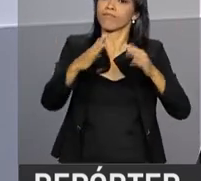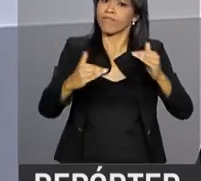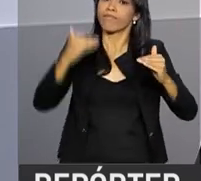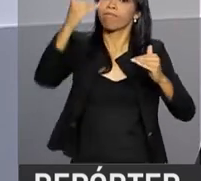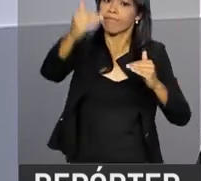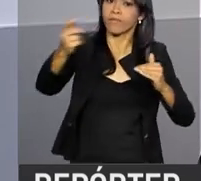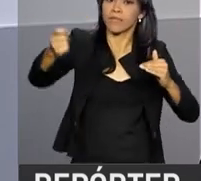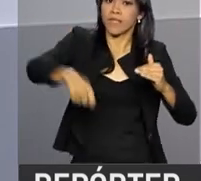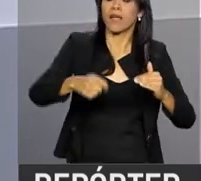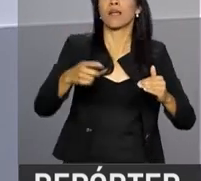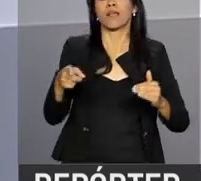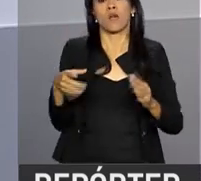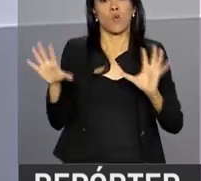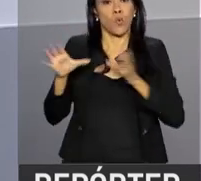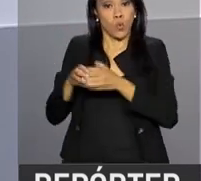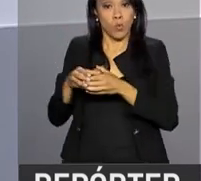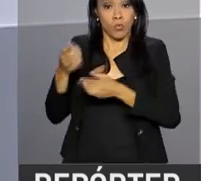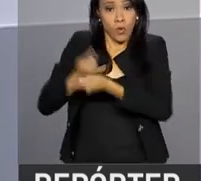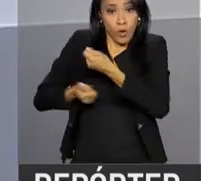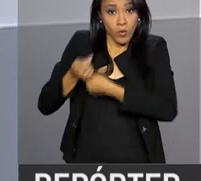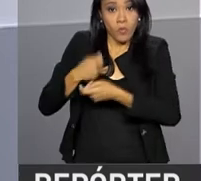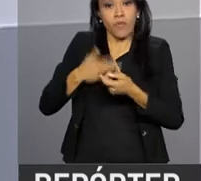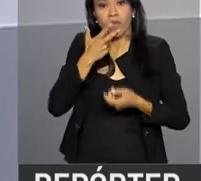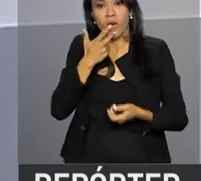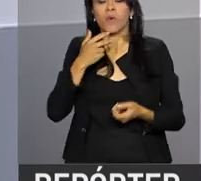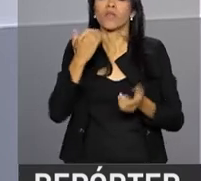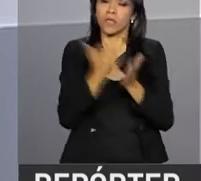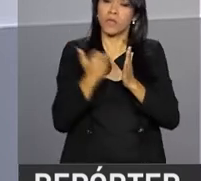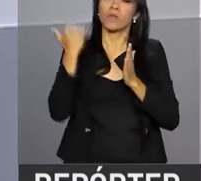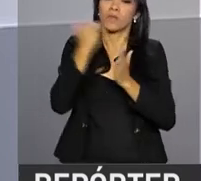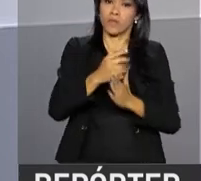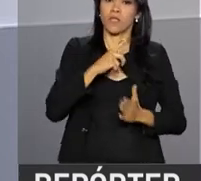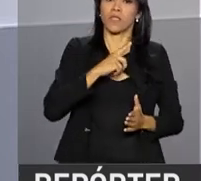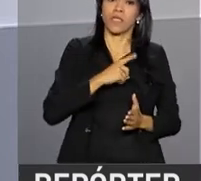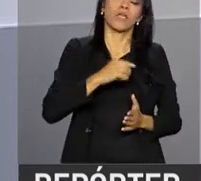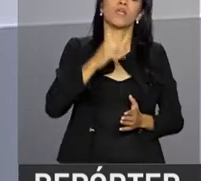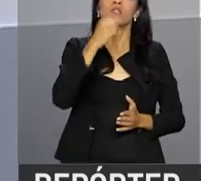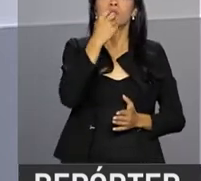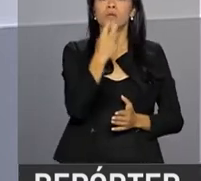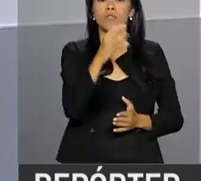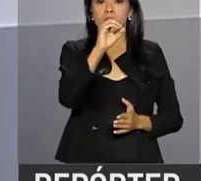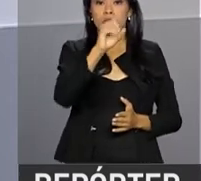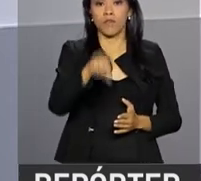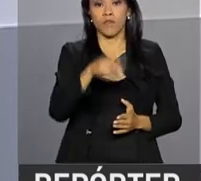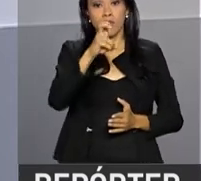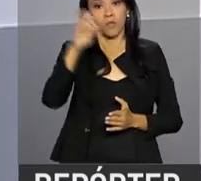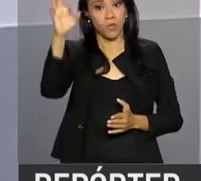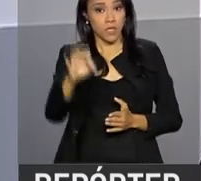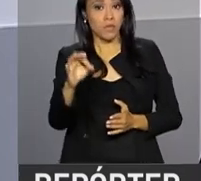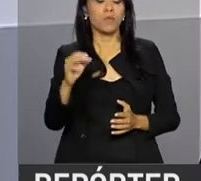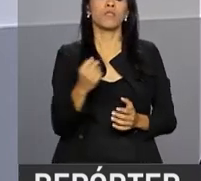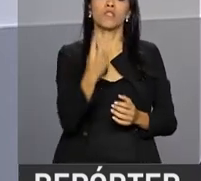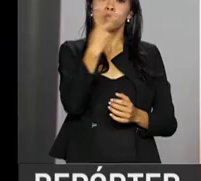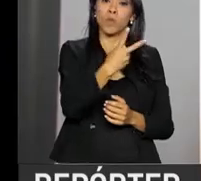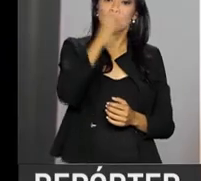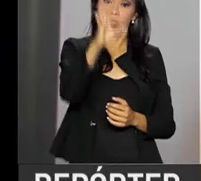equipe econômica estima crescimento de 6 por cento este ano e 2 por cento em 2018